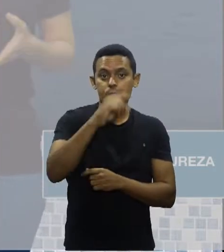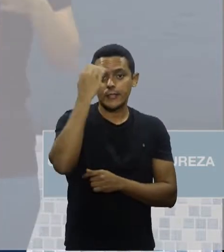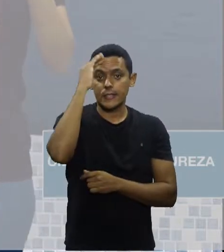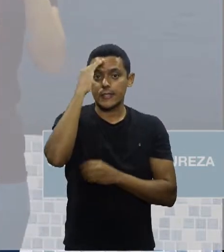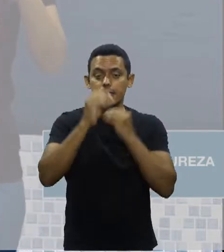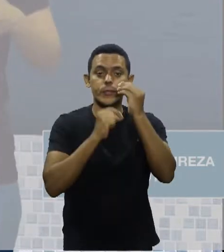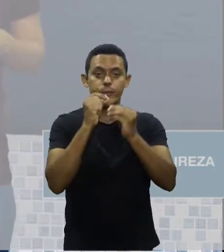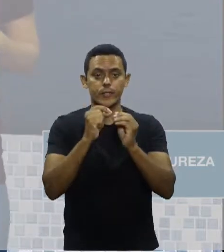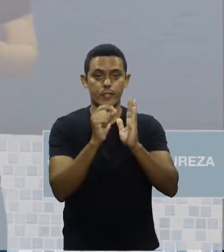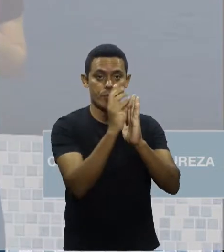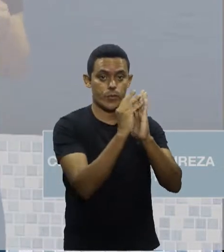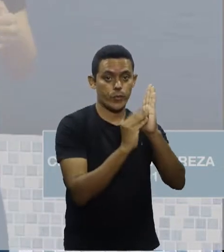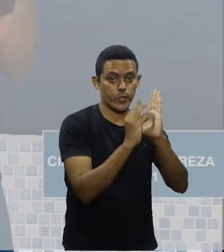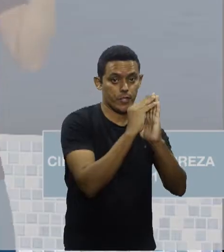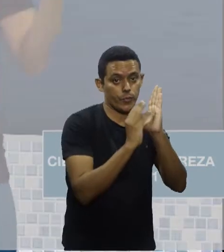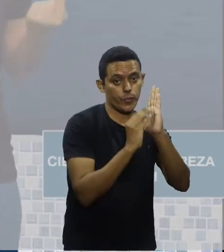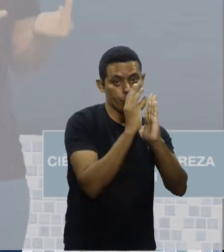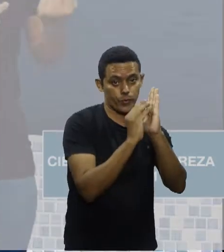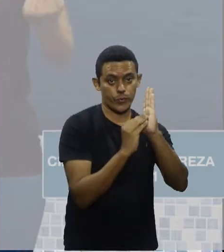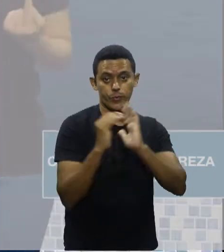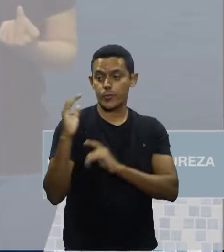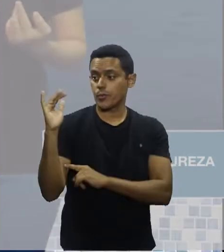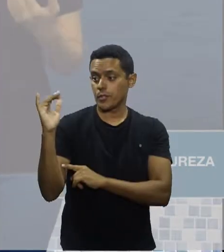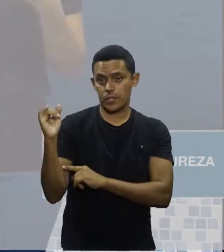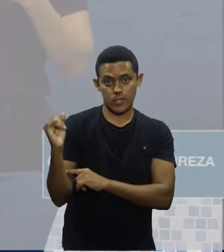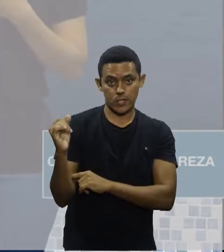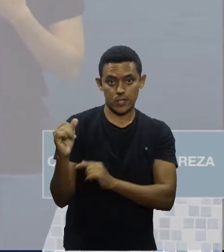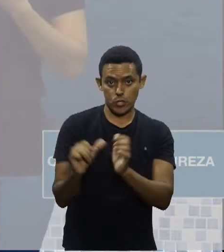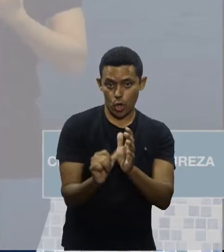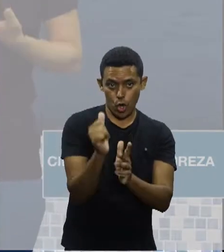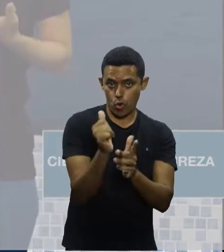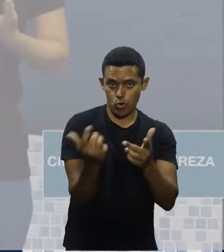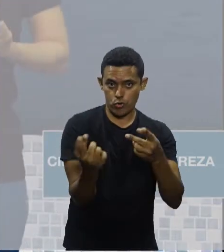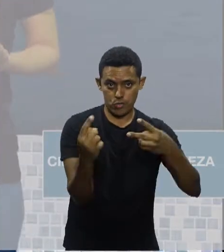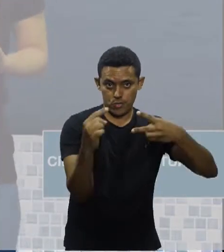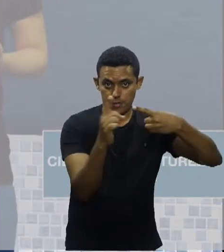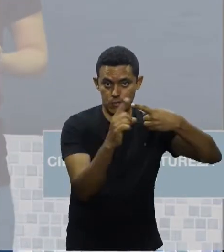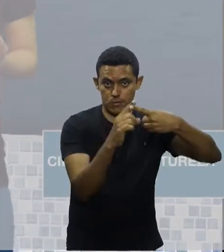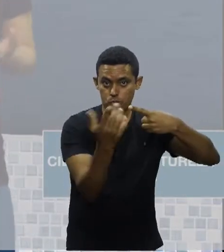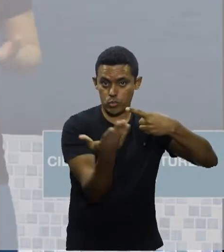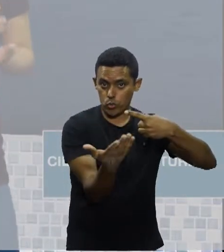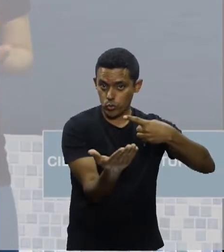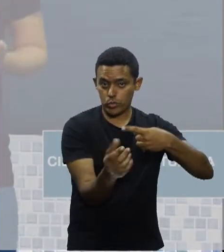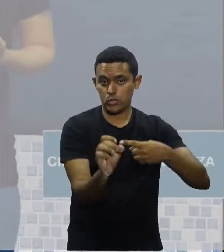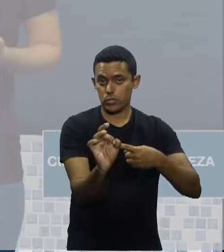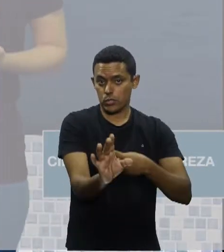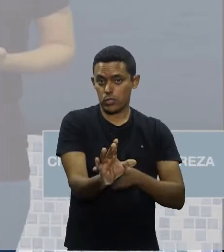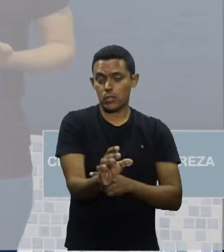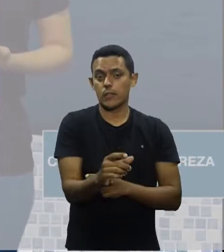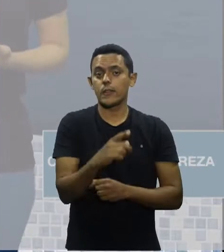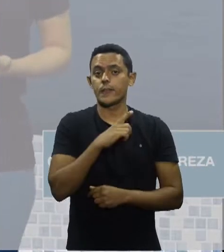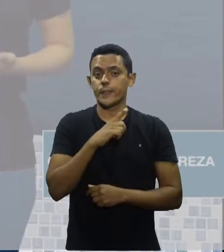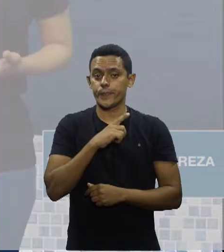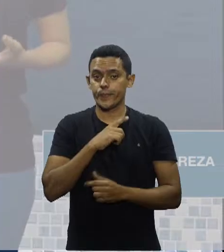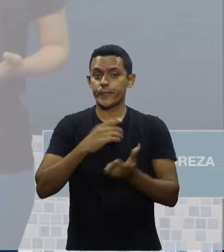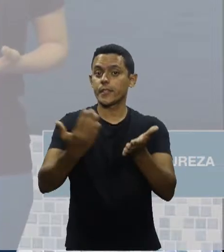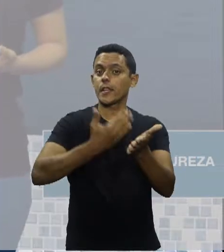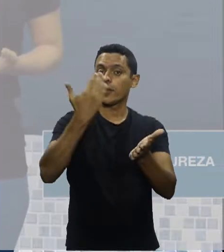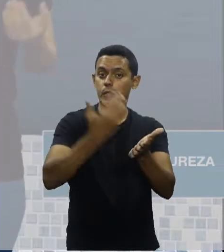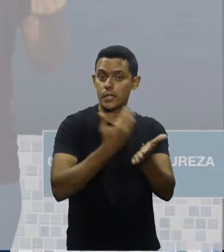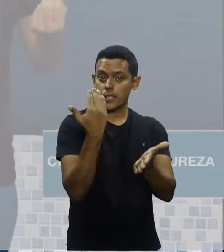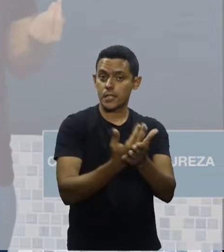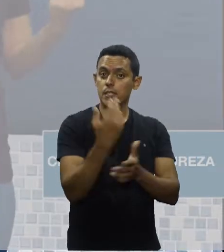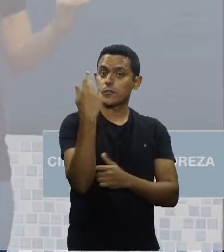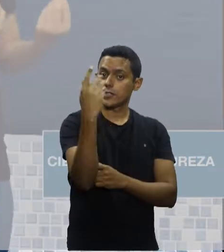conteúdo da aula de Ciências, a não ser esse primeiro conteúdo que eu estou apresentando para vocês, ele vai estar no livro didático de